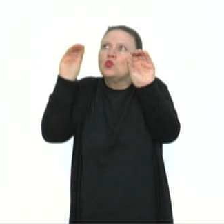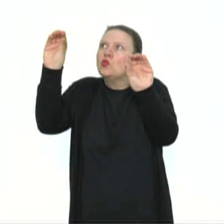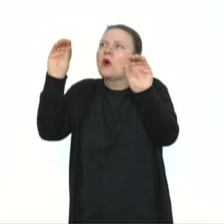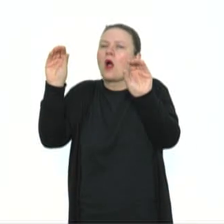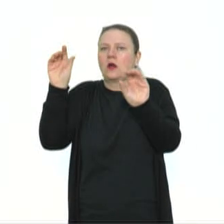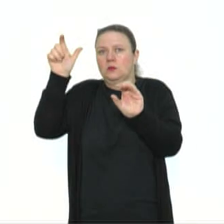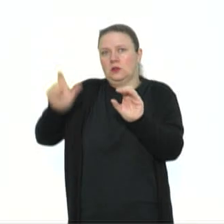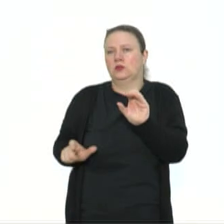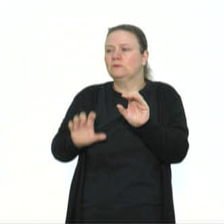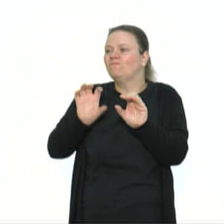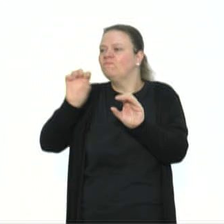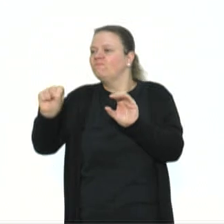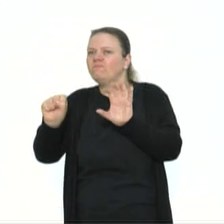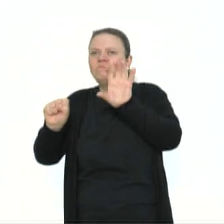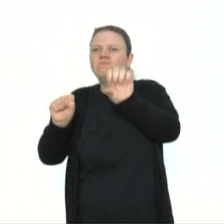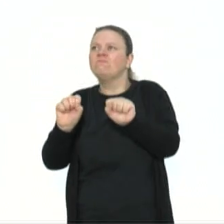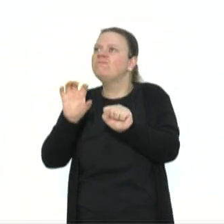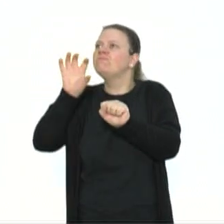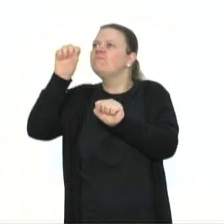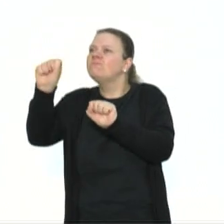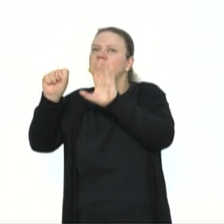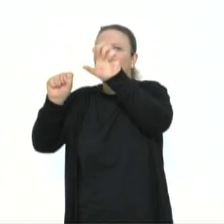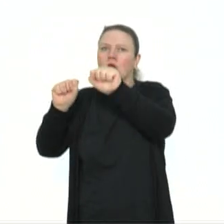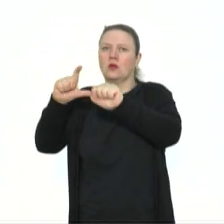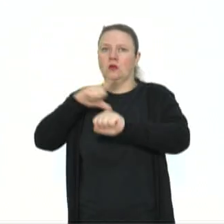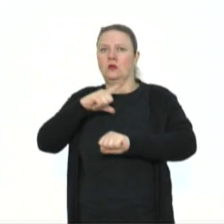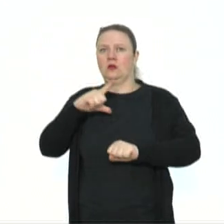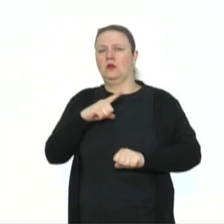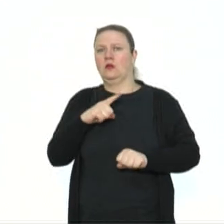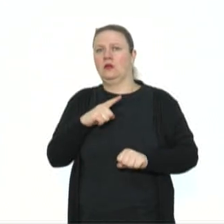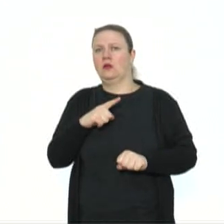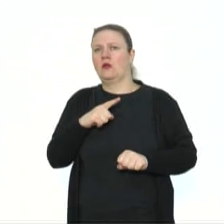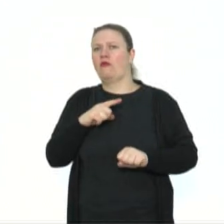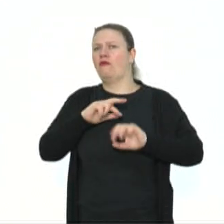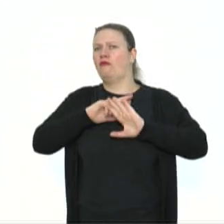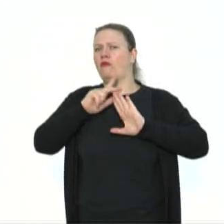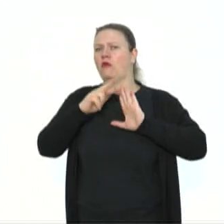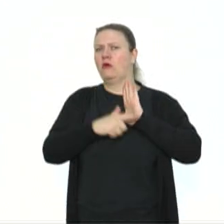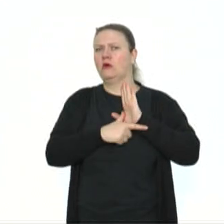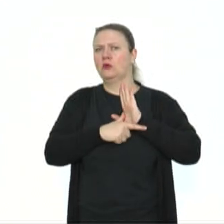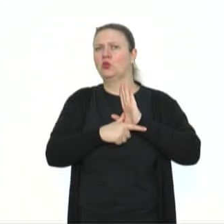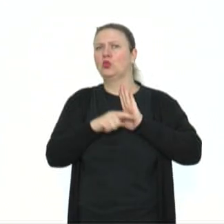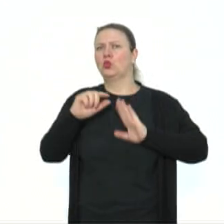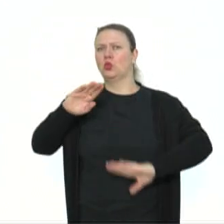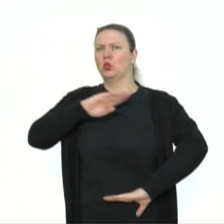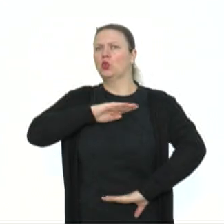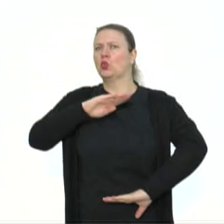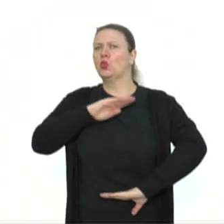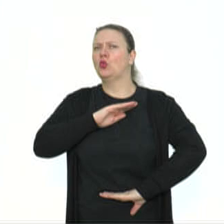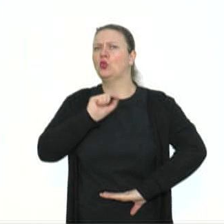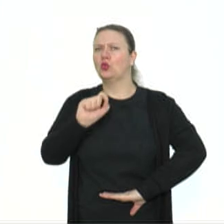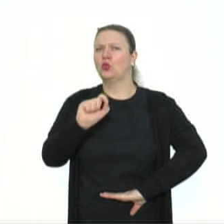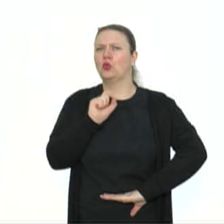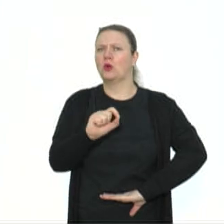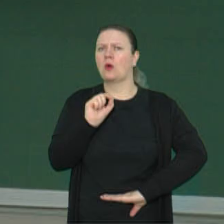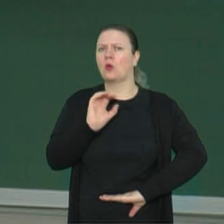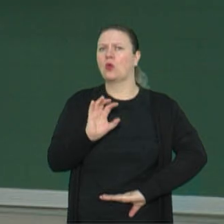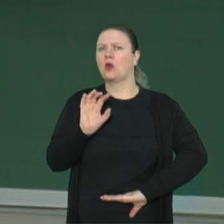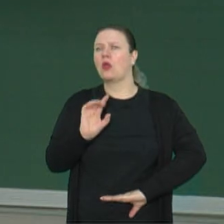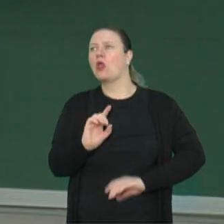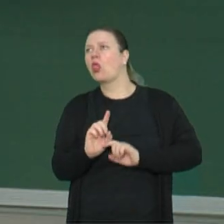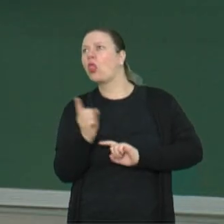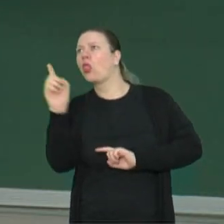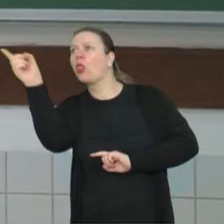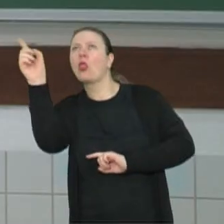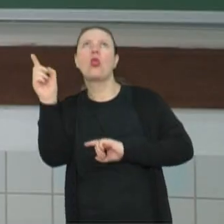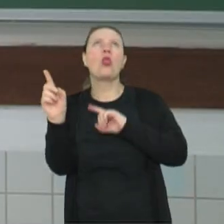para os atletas vencer. Então tem situações de negativa, tem situações de pontos longe do outro,